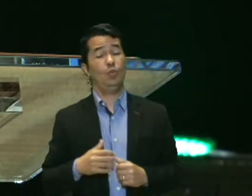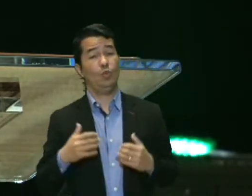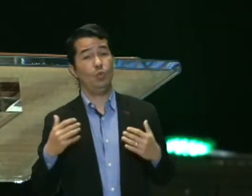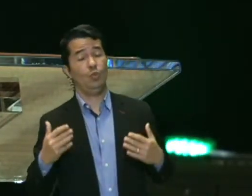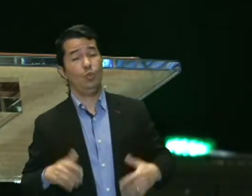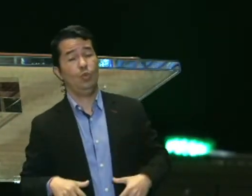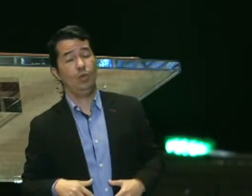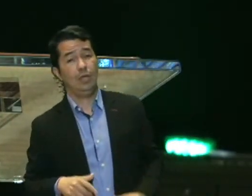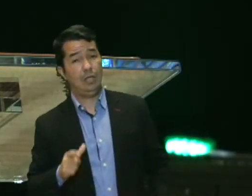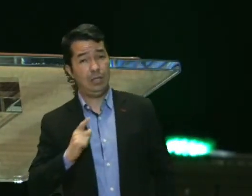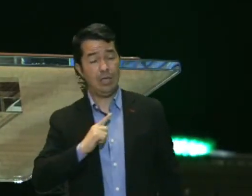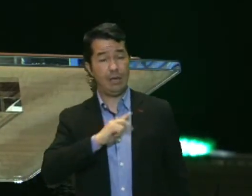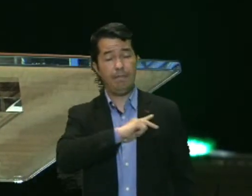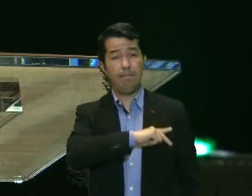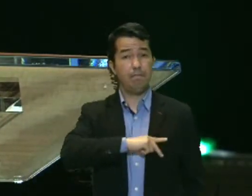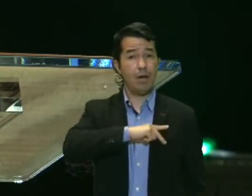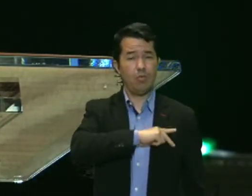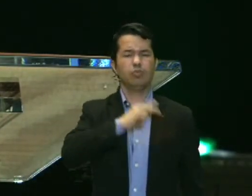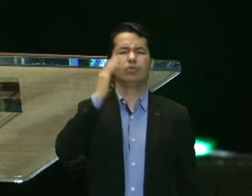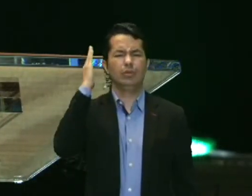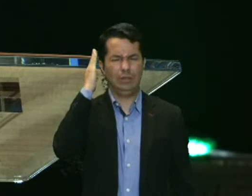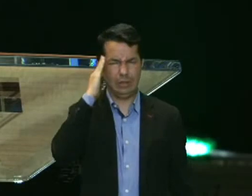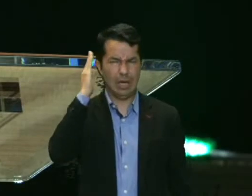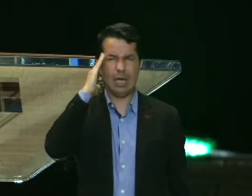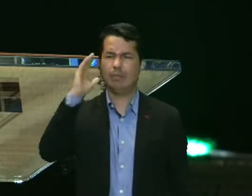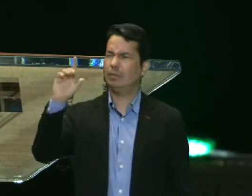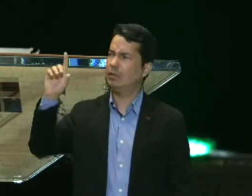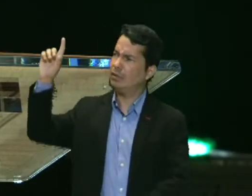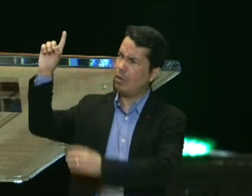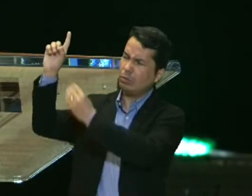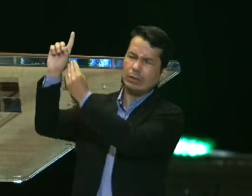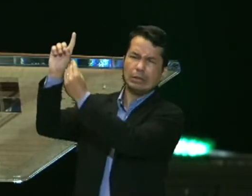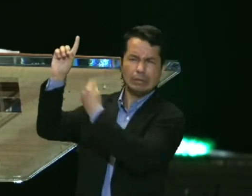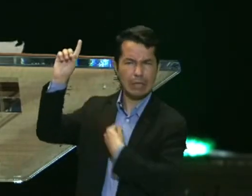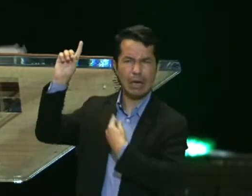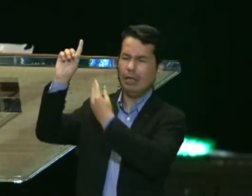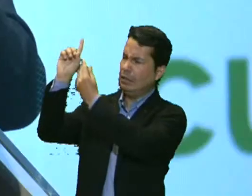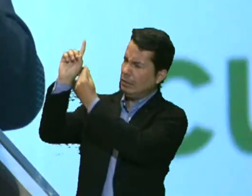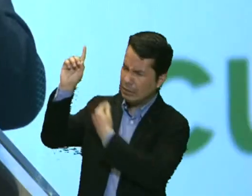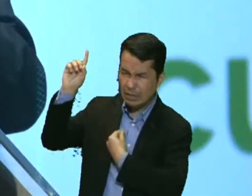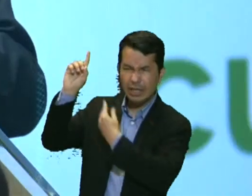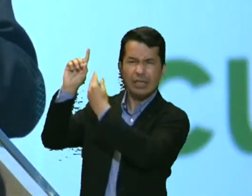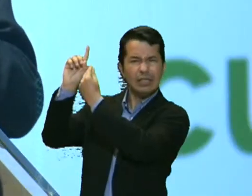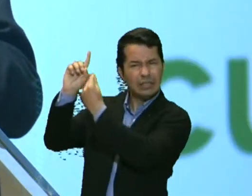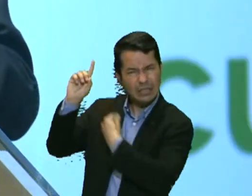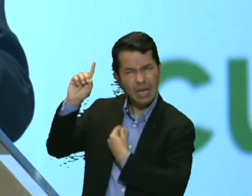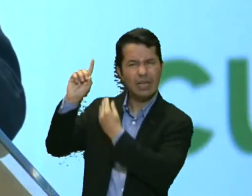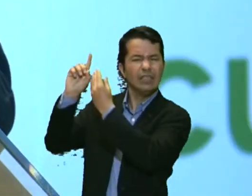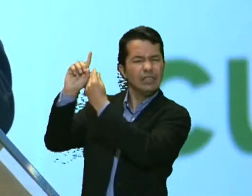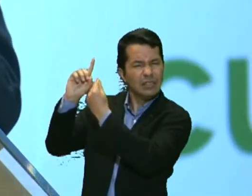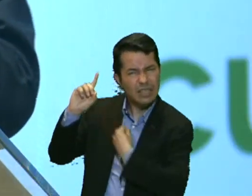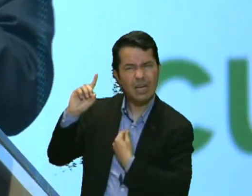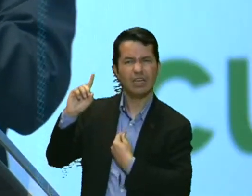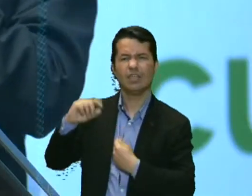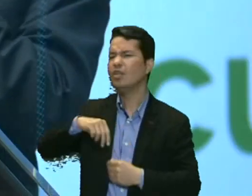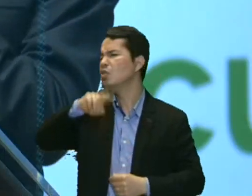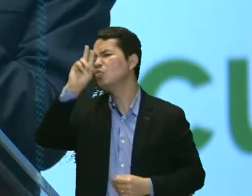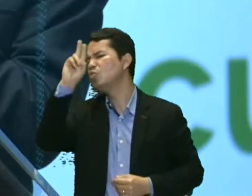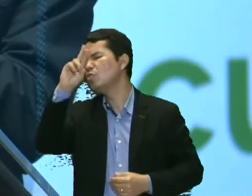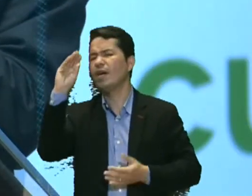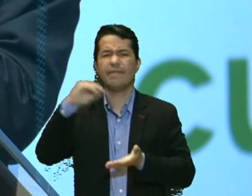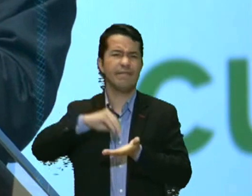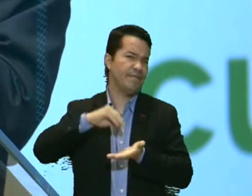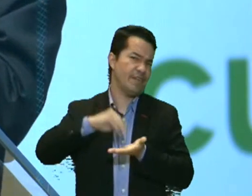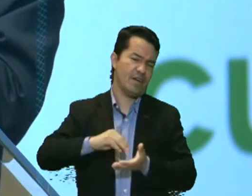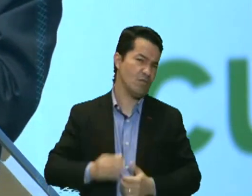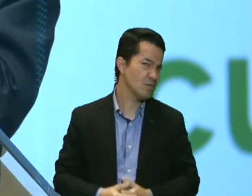Ele estava sendo suprido pela bondade e cuidado de Deus, principalmente pela provisão que aquela